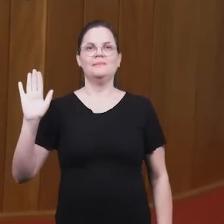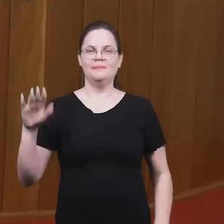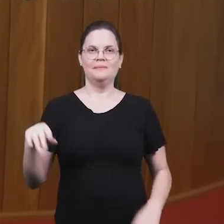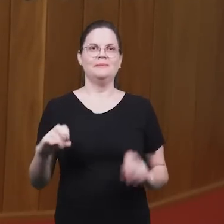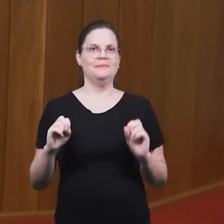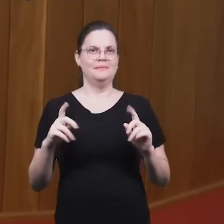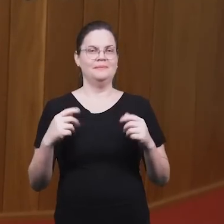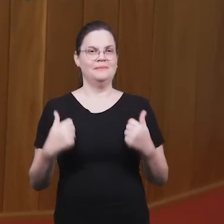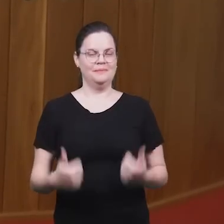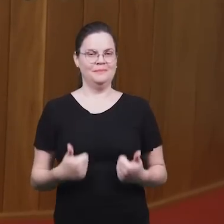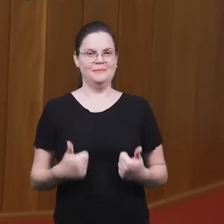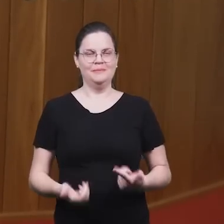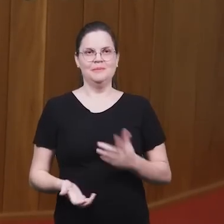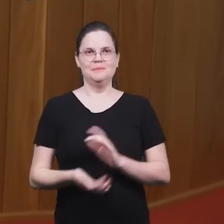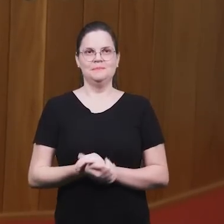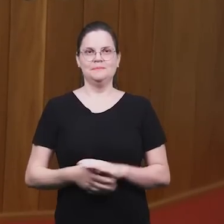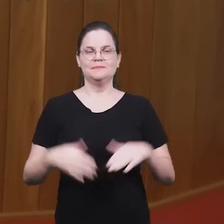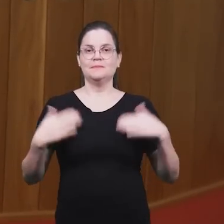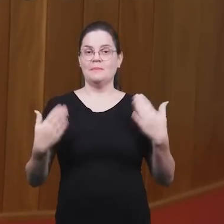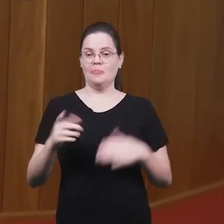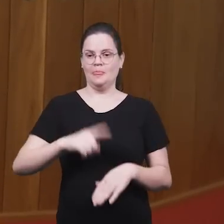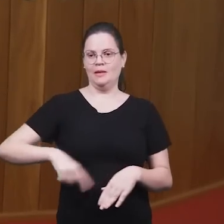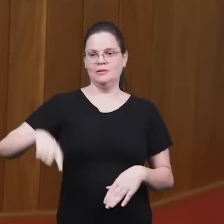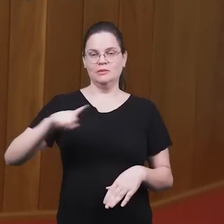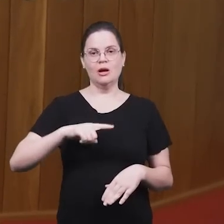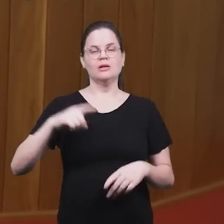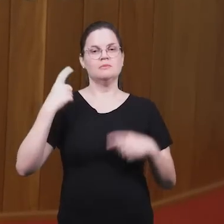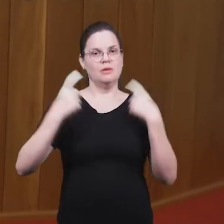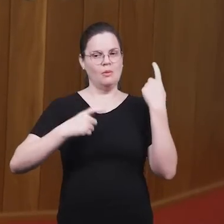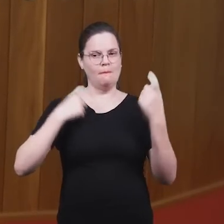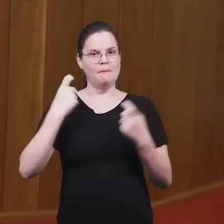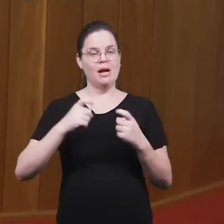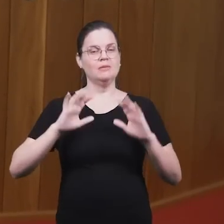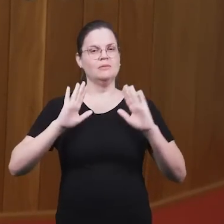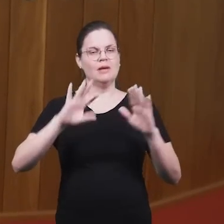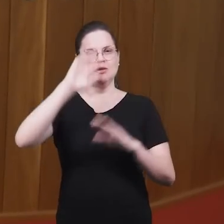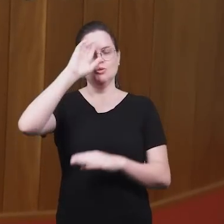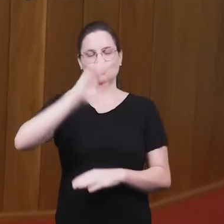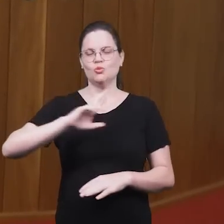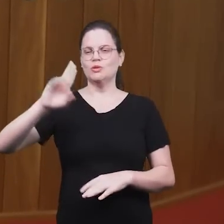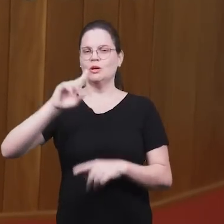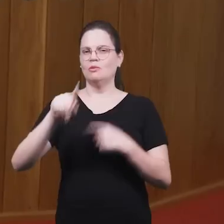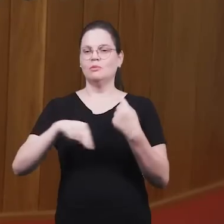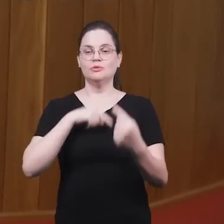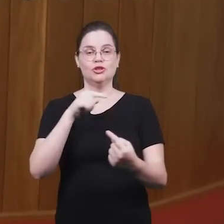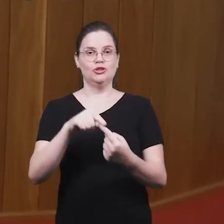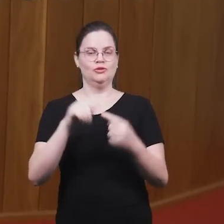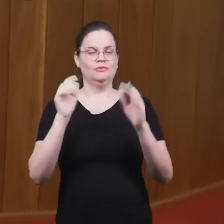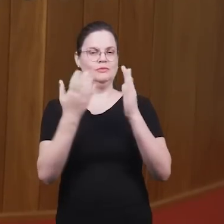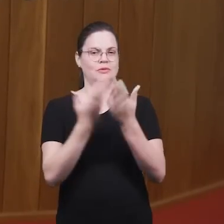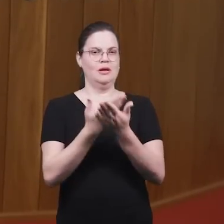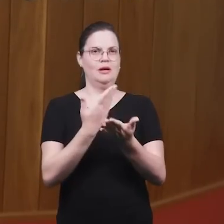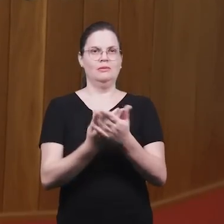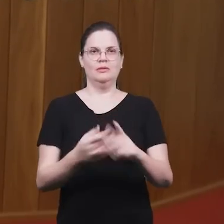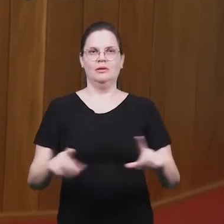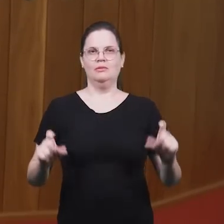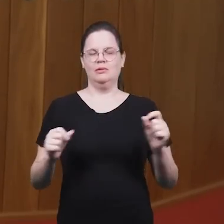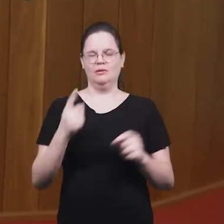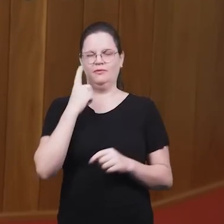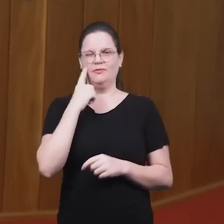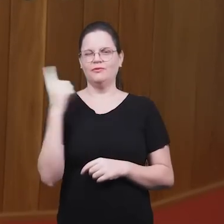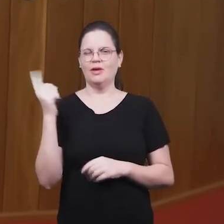Isso mesmo. Então, a preocupação do Senhor com o objetivo dessa aula, leiam comigo